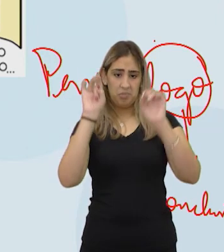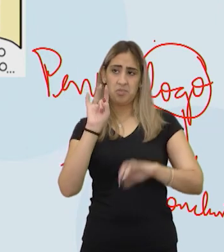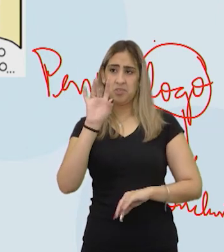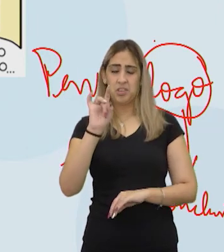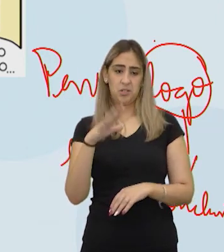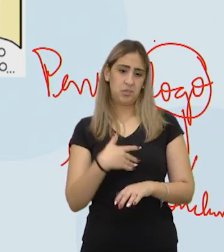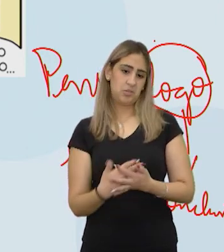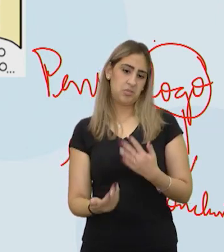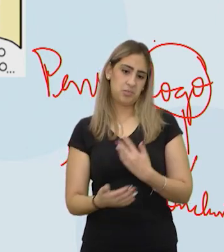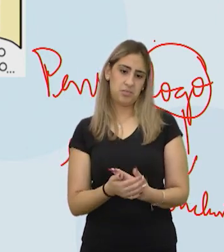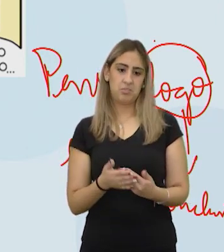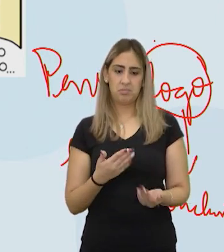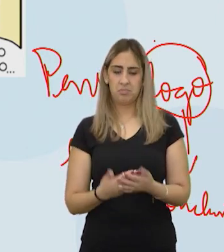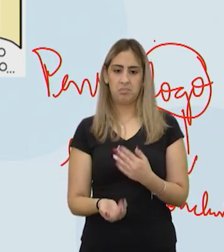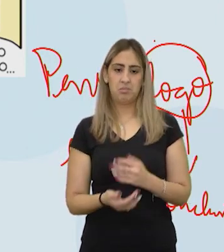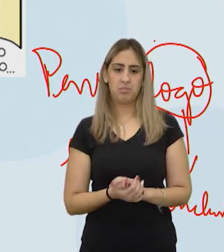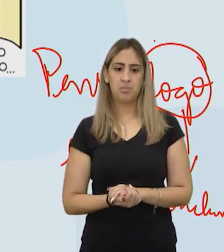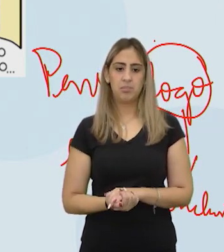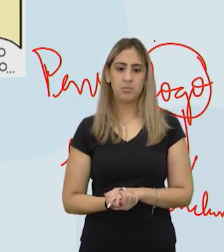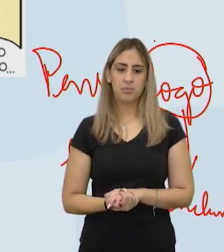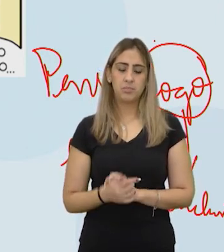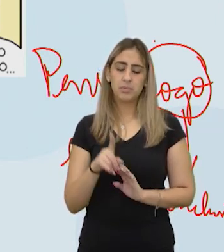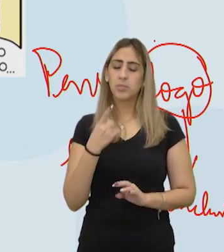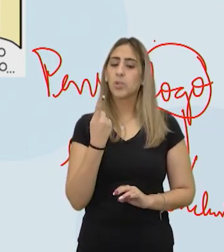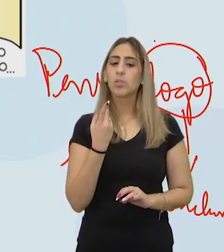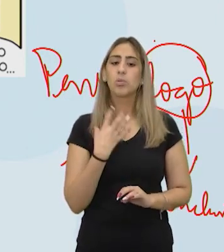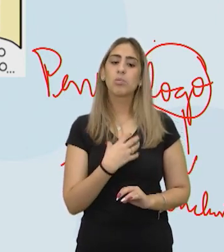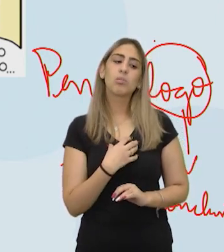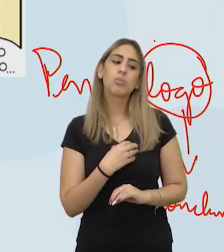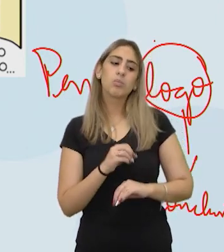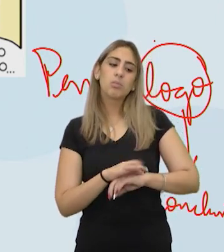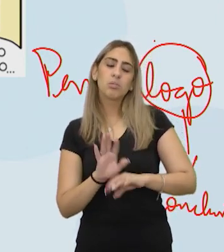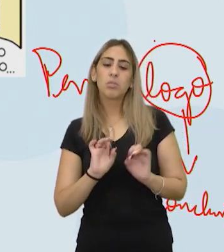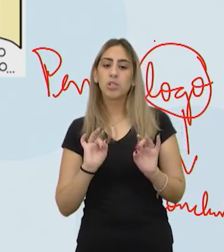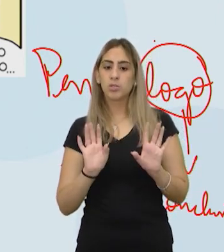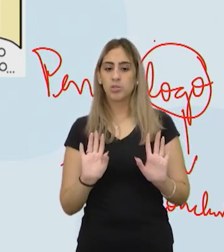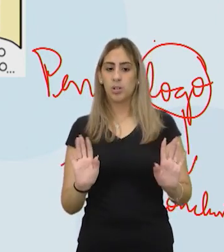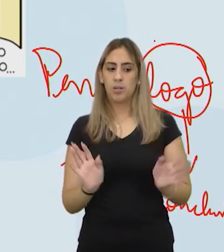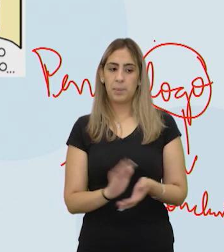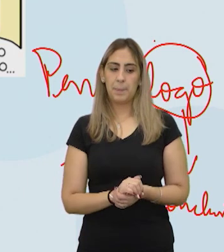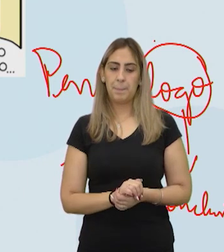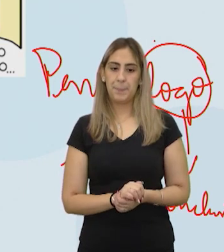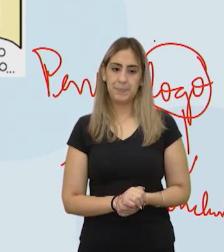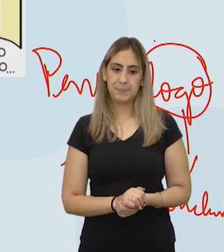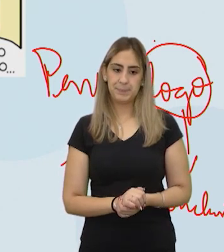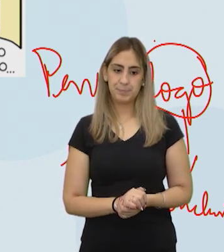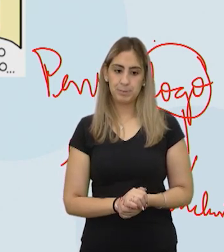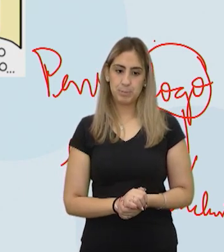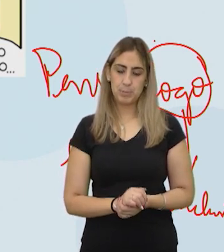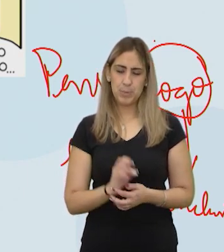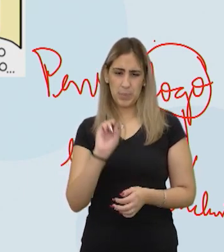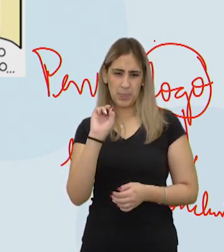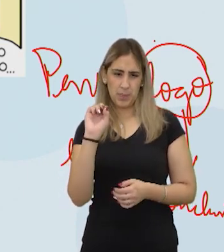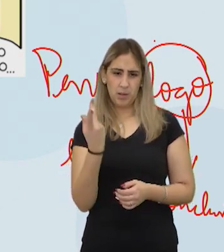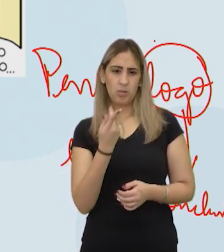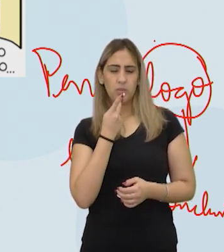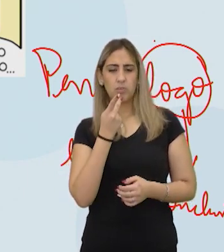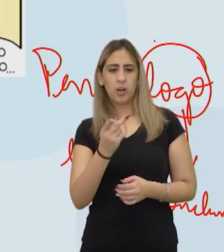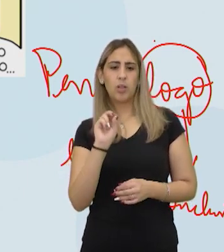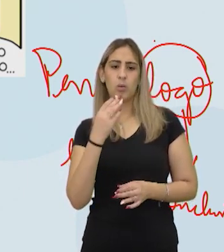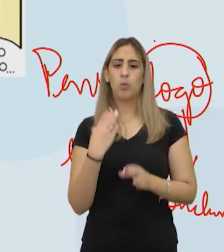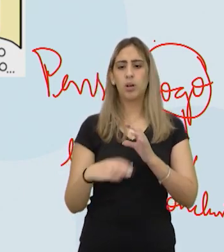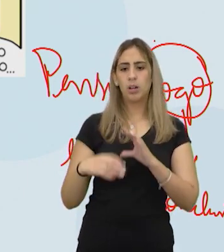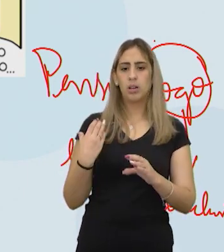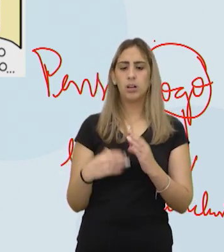sei, alguma coisa nesse contexto. Aí tá dando uma opção. Então uma esse ideia. ou aí tá dando alternância, né? Ou falo ou